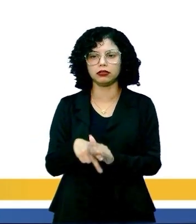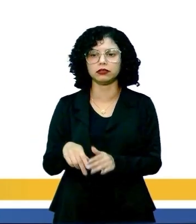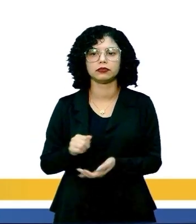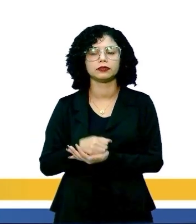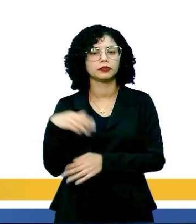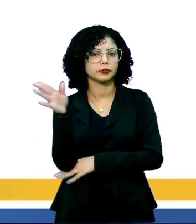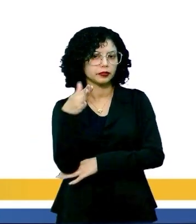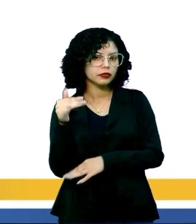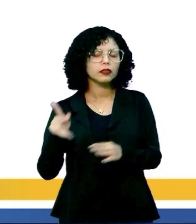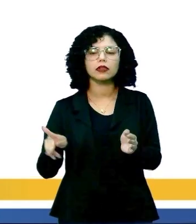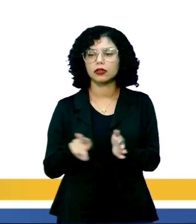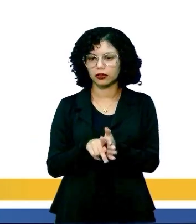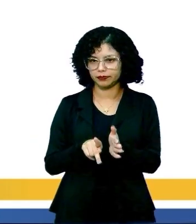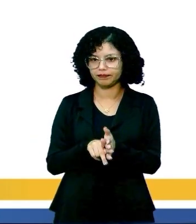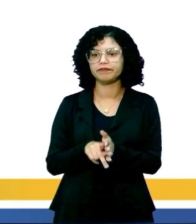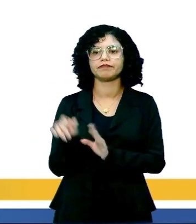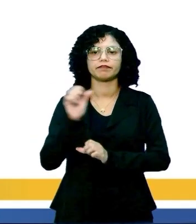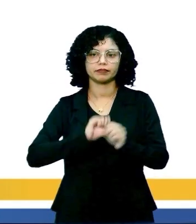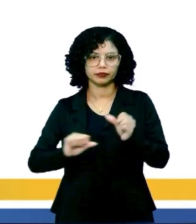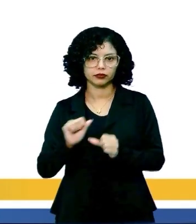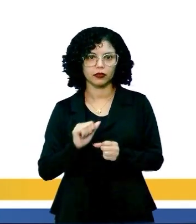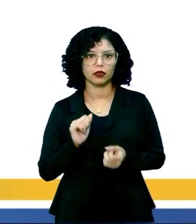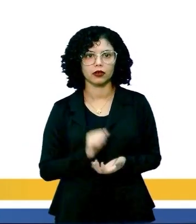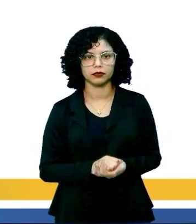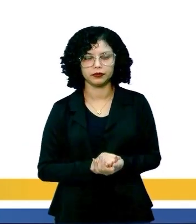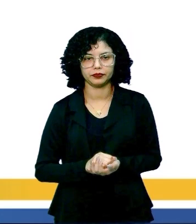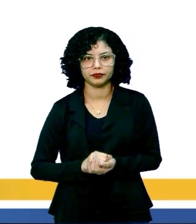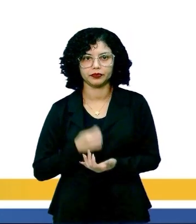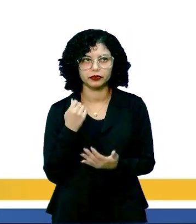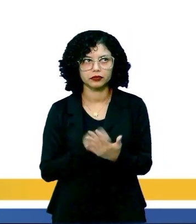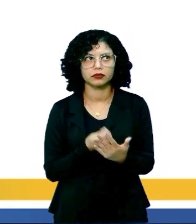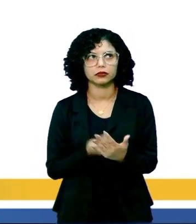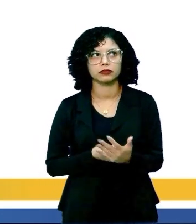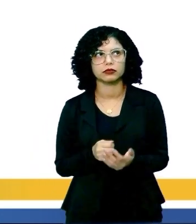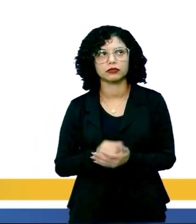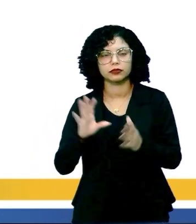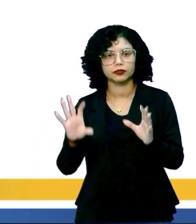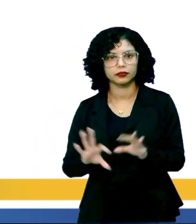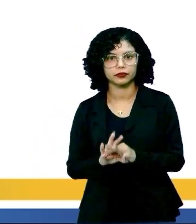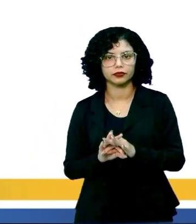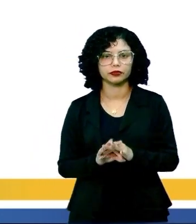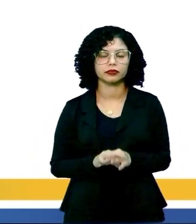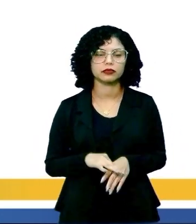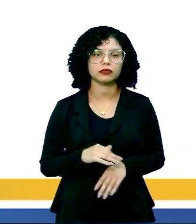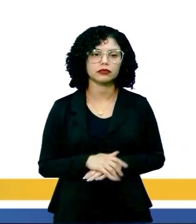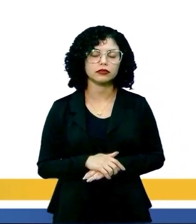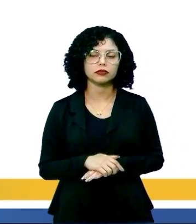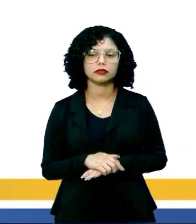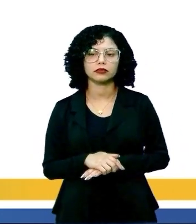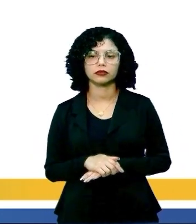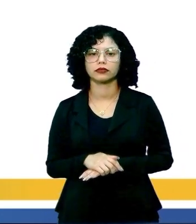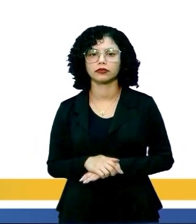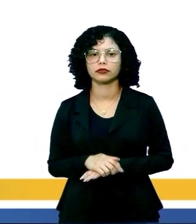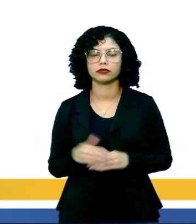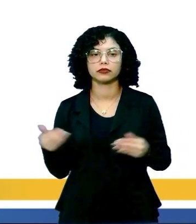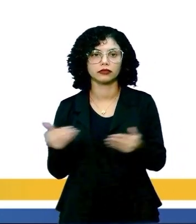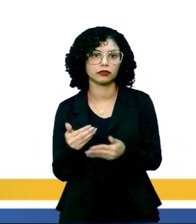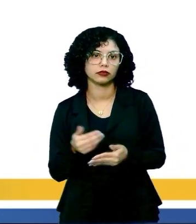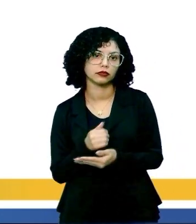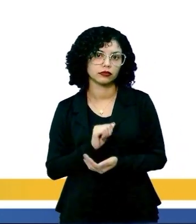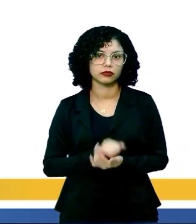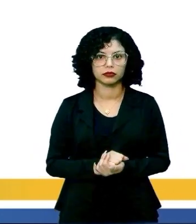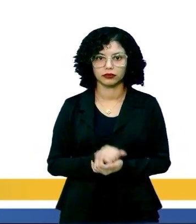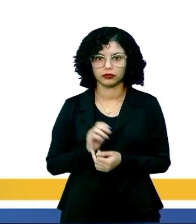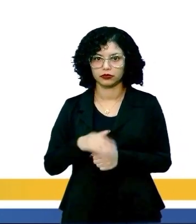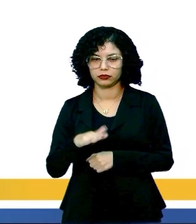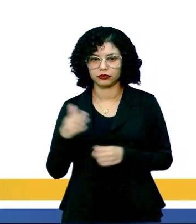também foi alterado para que houvesse aí uma forçada, né, relação nacionalista. Bom, vamos ao que nos